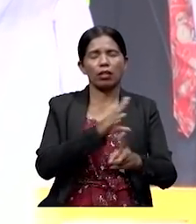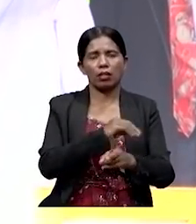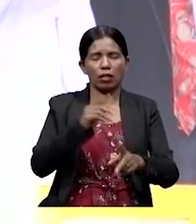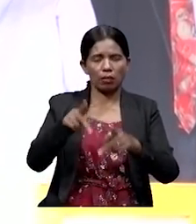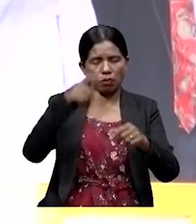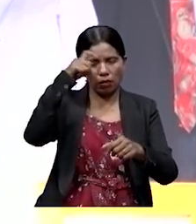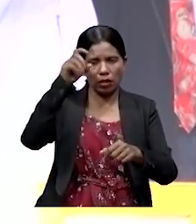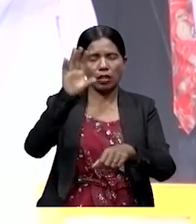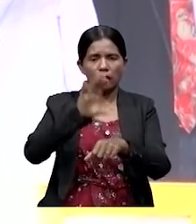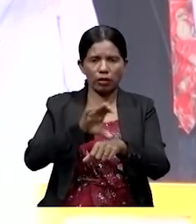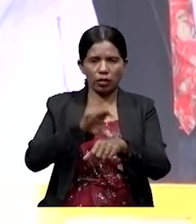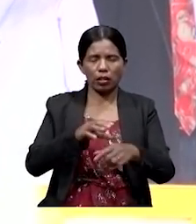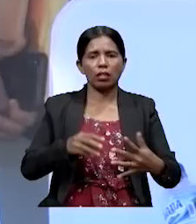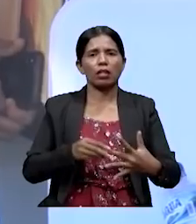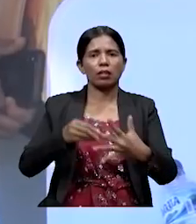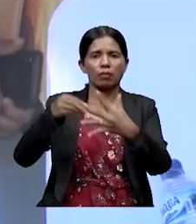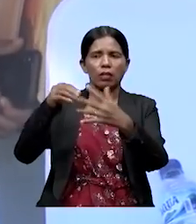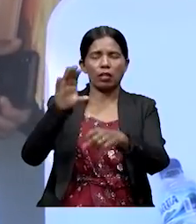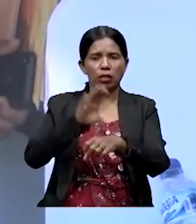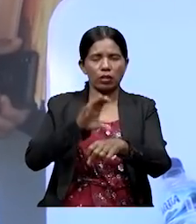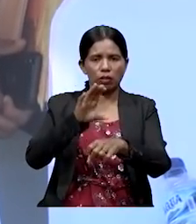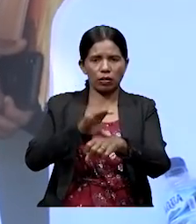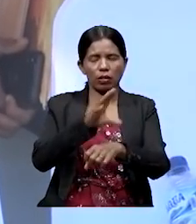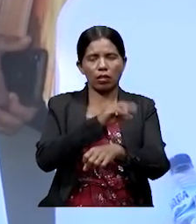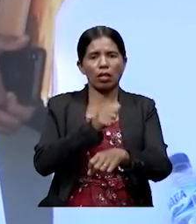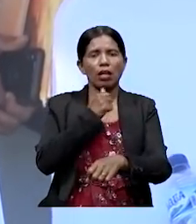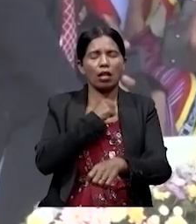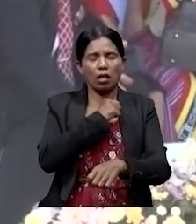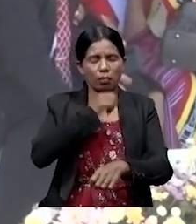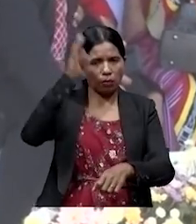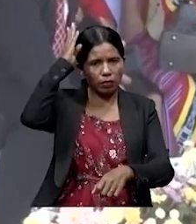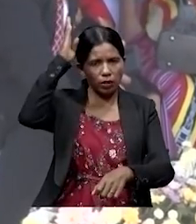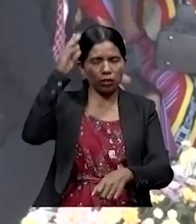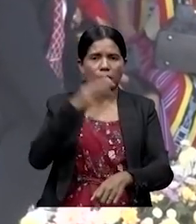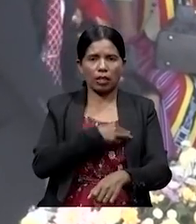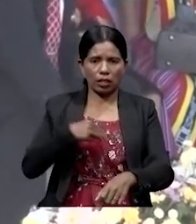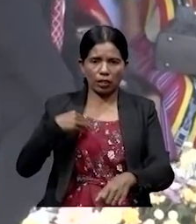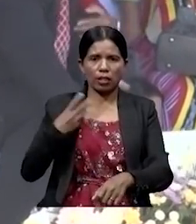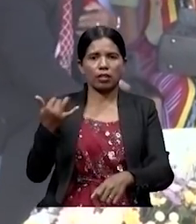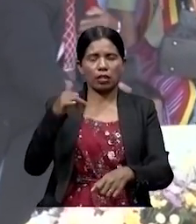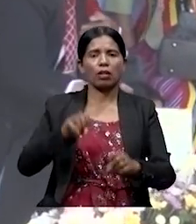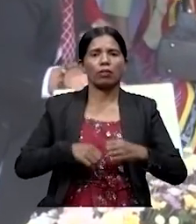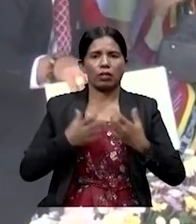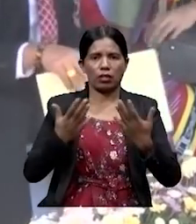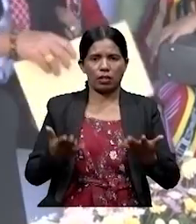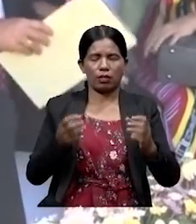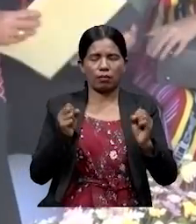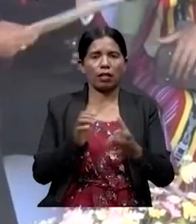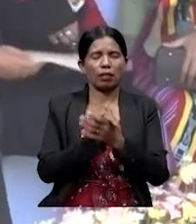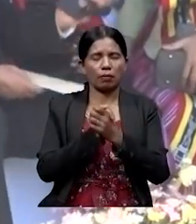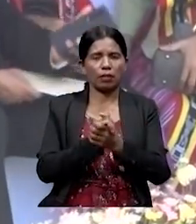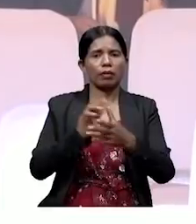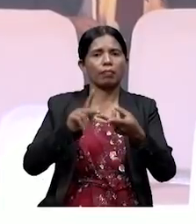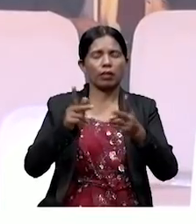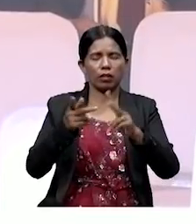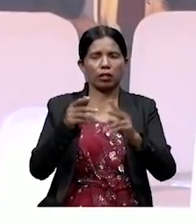no igreja, liu-liu, igreja episcopal, bispo, padre, madre Sira, o de oensá, tu hametin liutan, parceria,